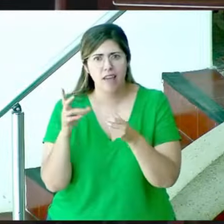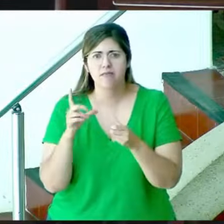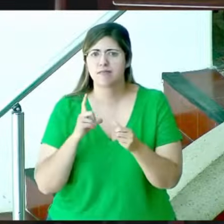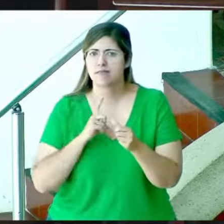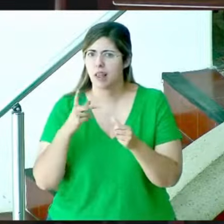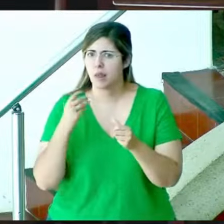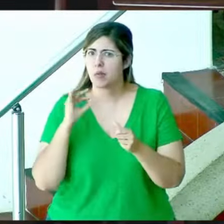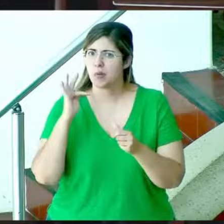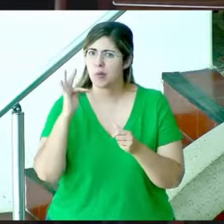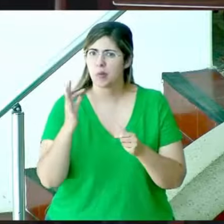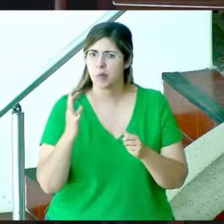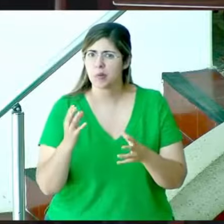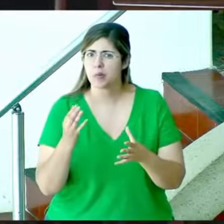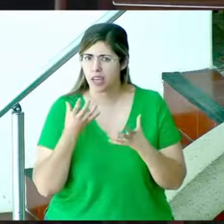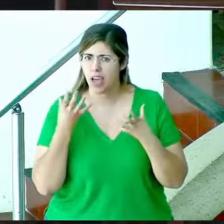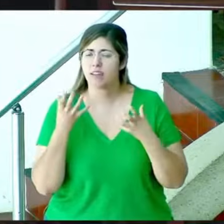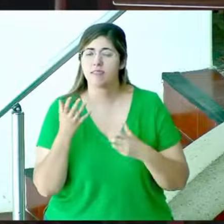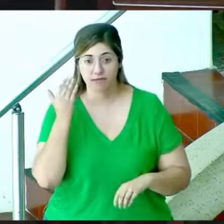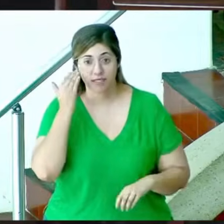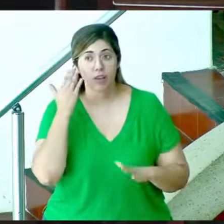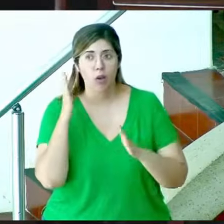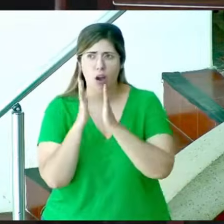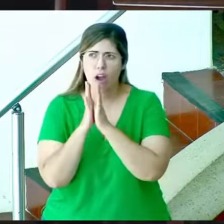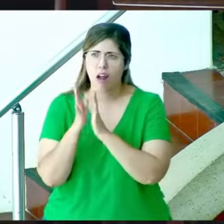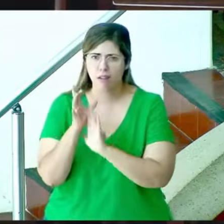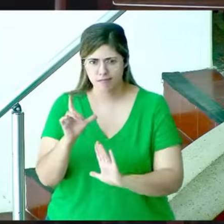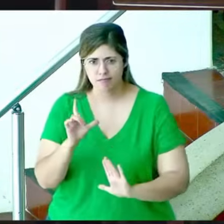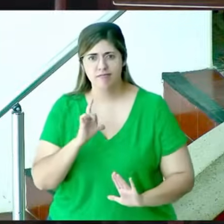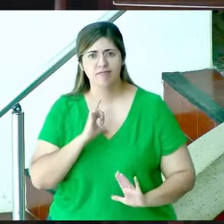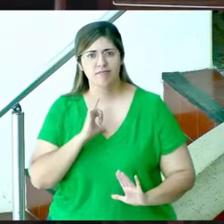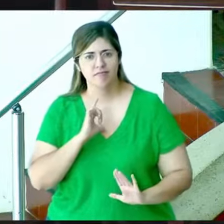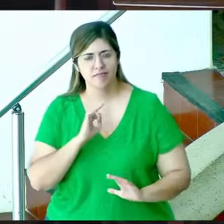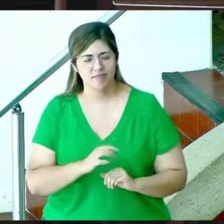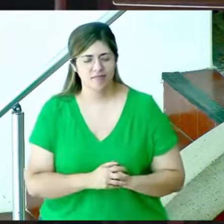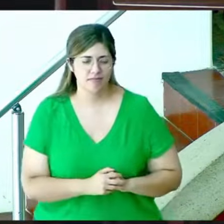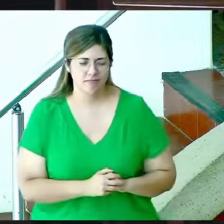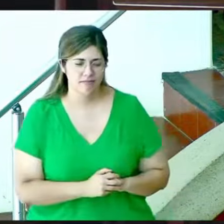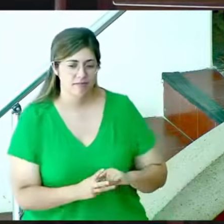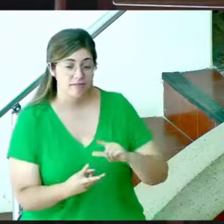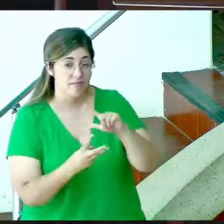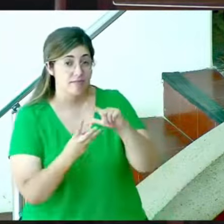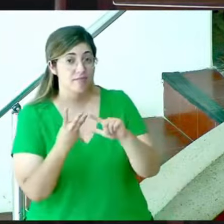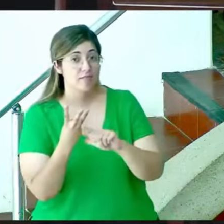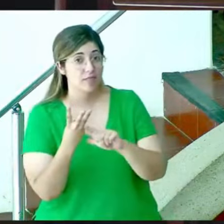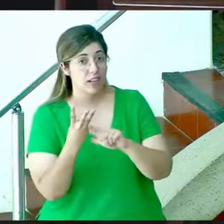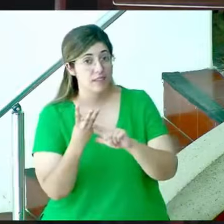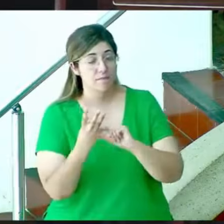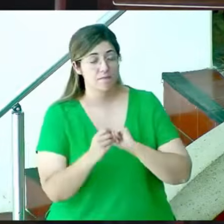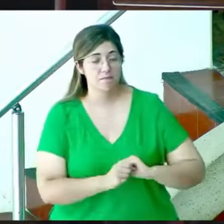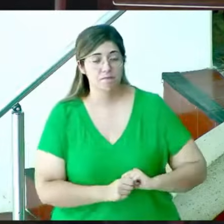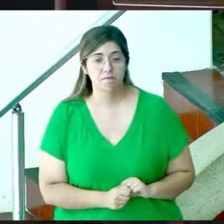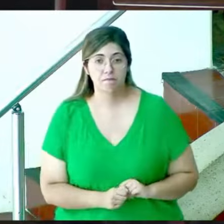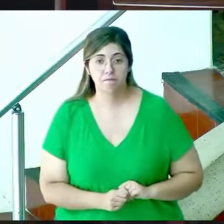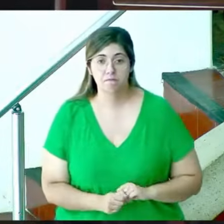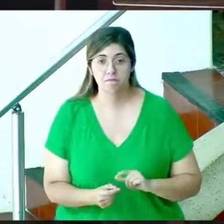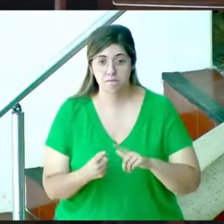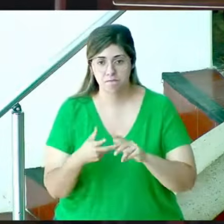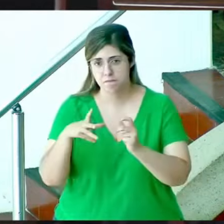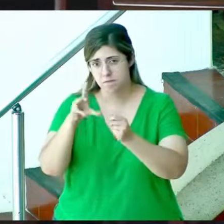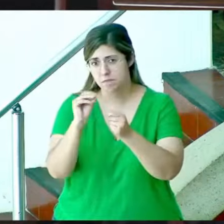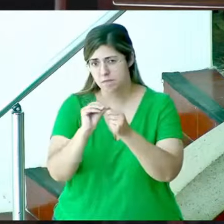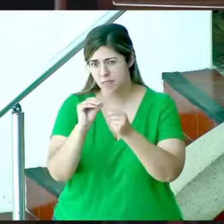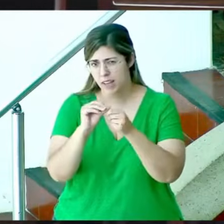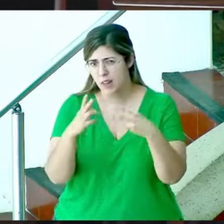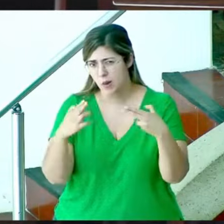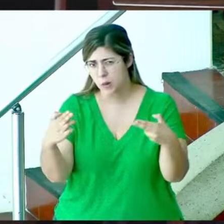vou orar por isso, vou orar para ter. Dessas 3 coisas, nós temos um tipo de ação. A